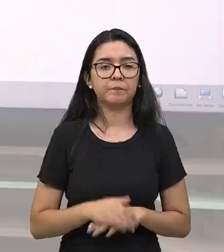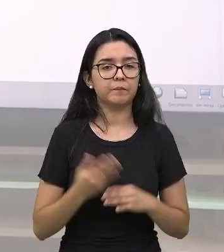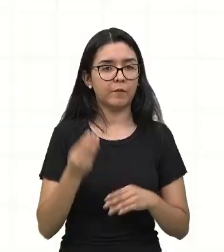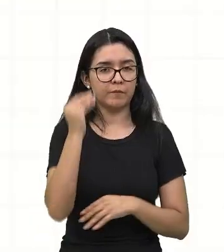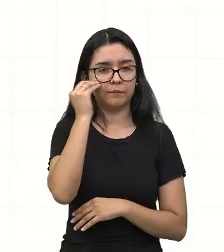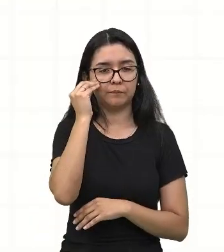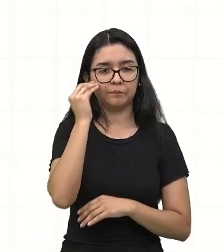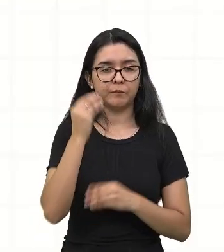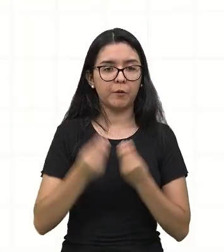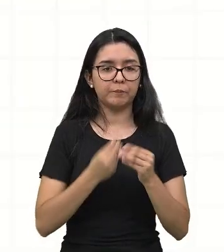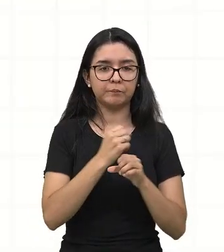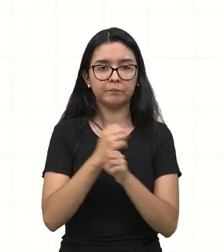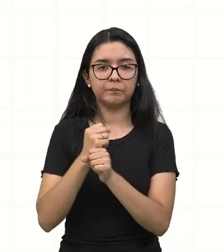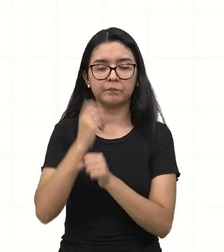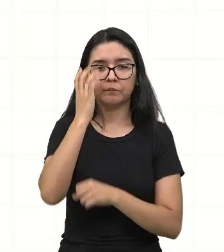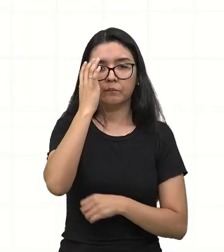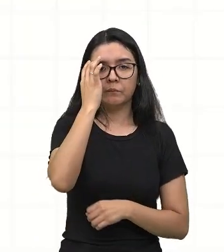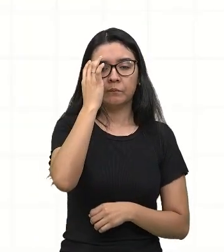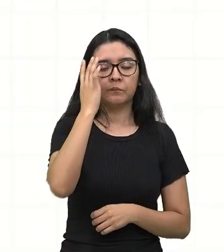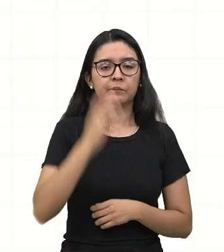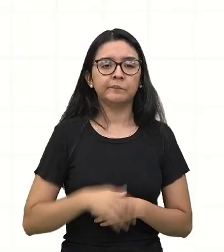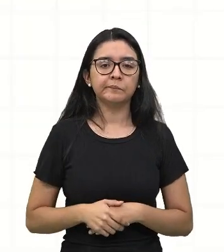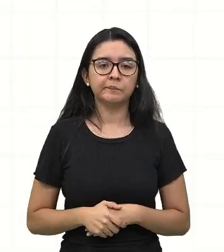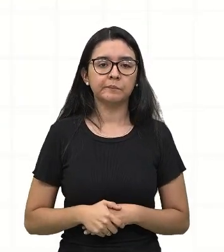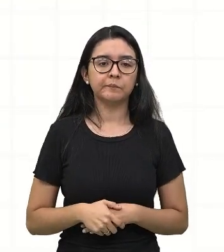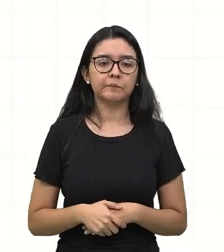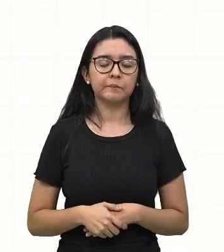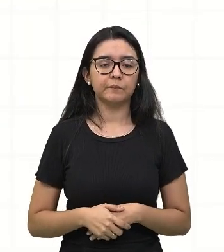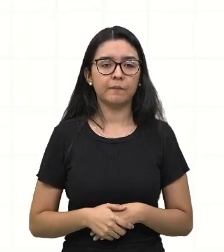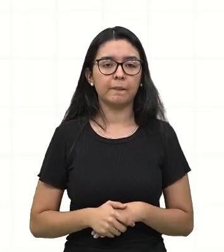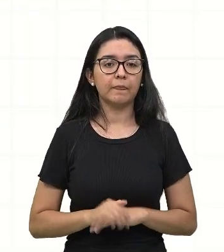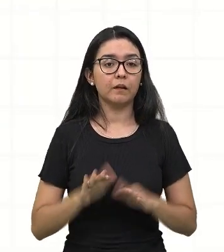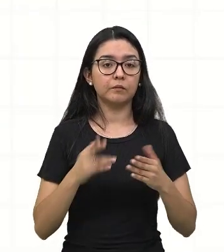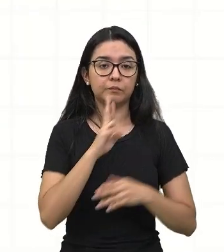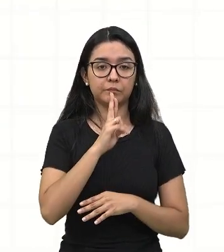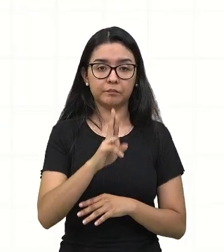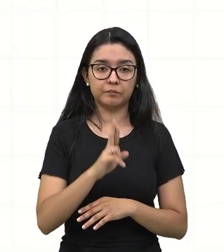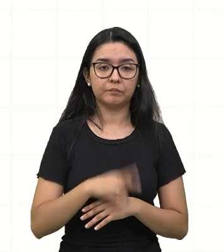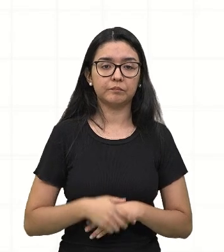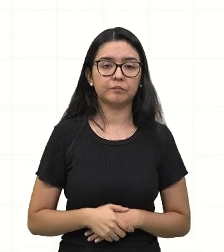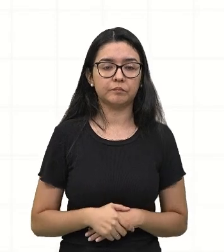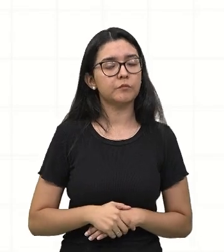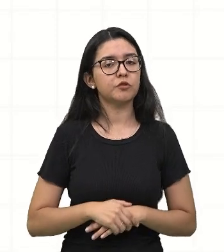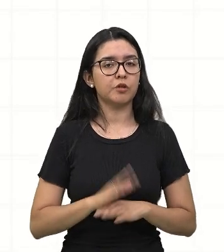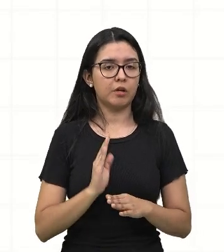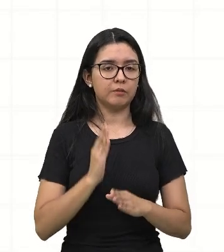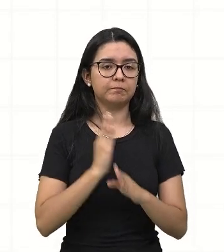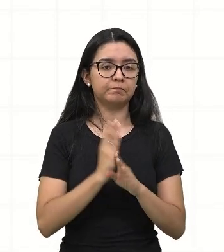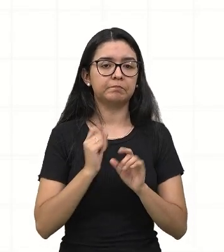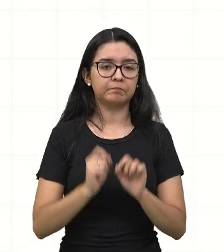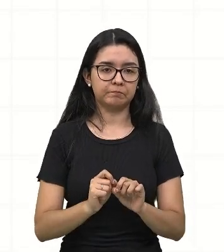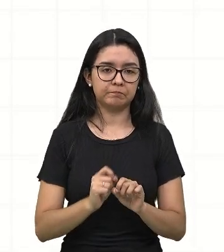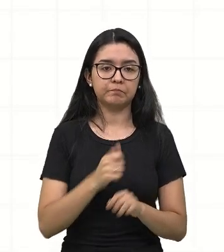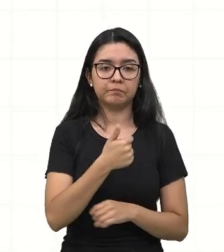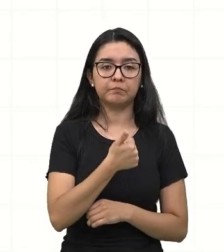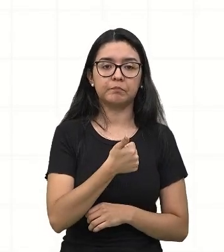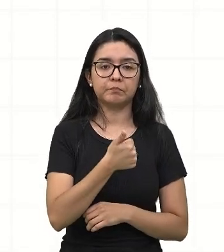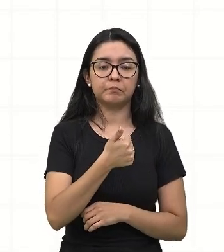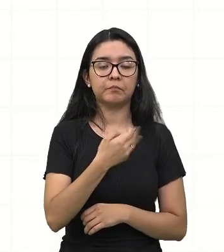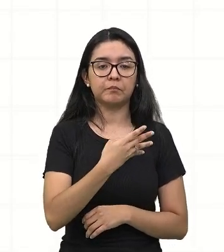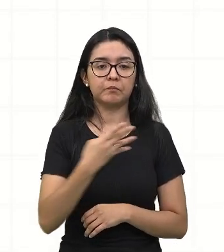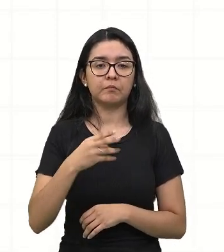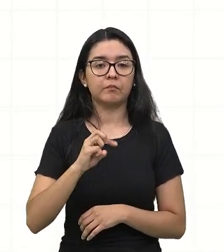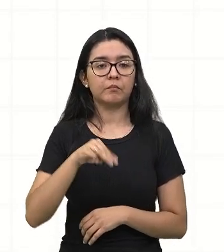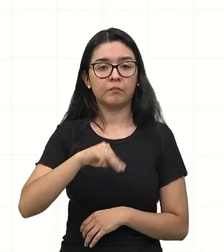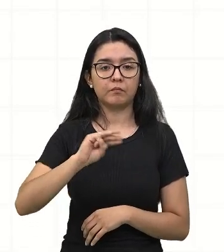maneira, acompanhe. Bom, a nossa resposta aqui, o professor já mostrou para você que está aqui em metro cúbico. Agora, se nós teremos a